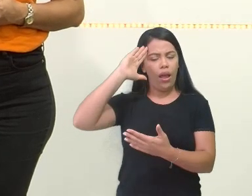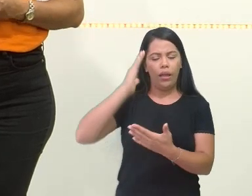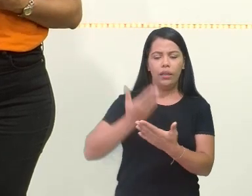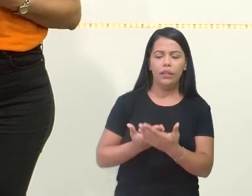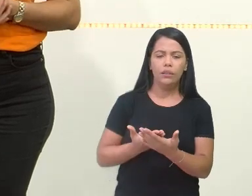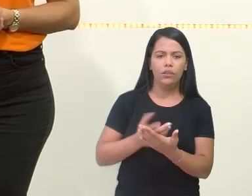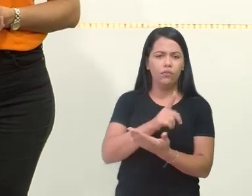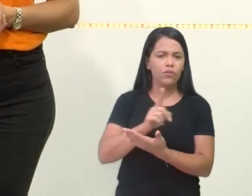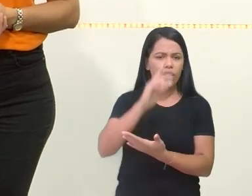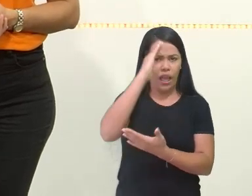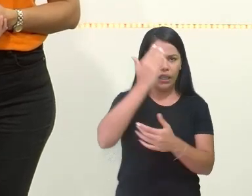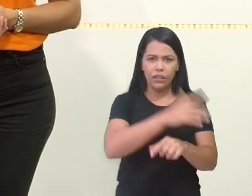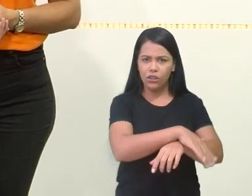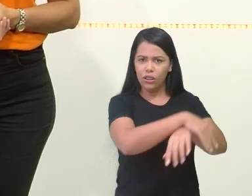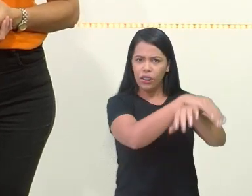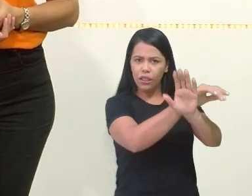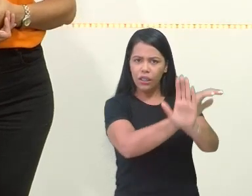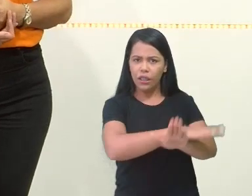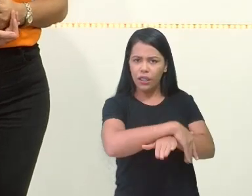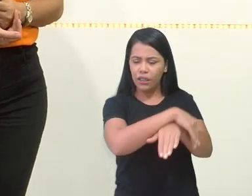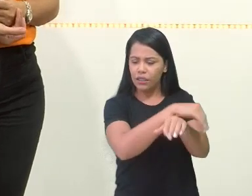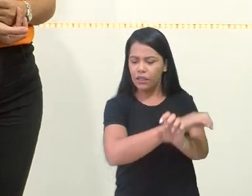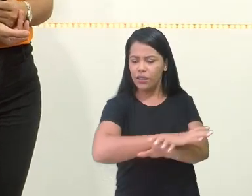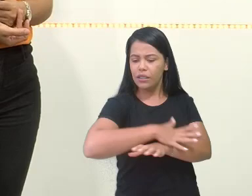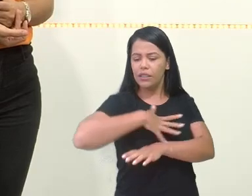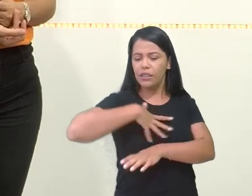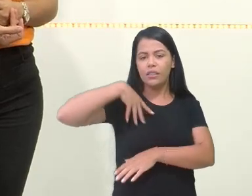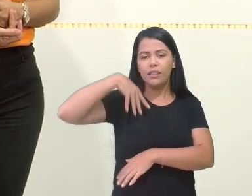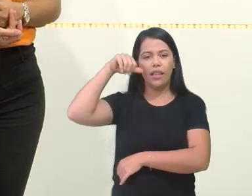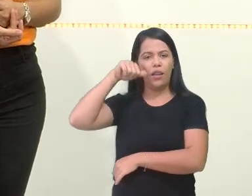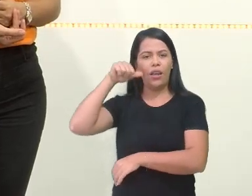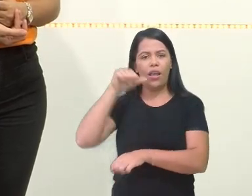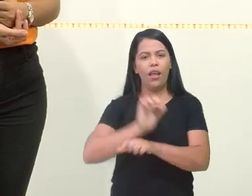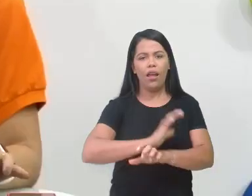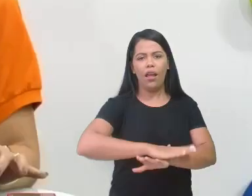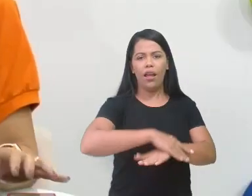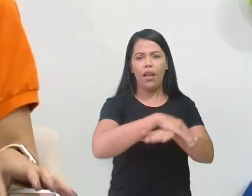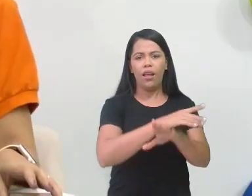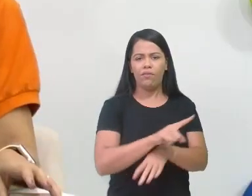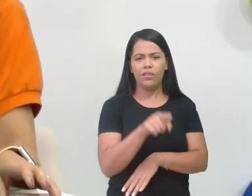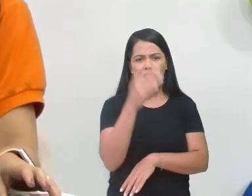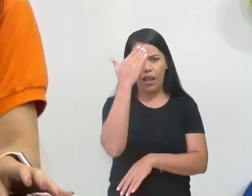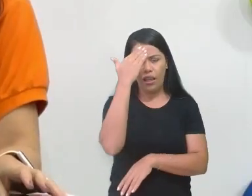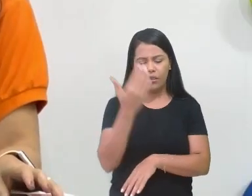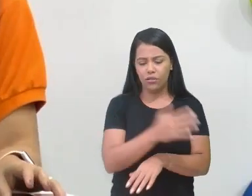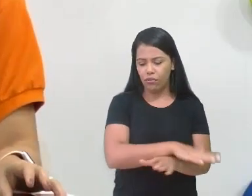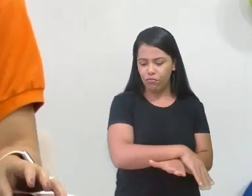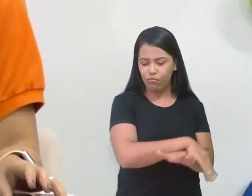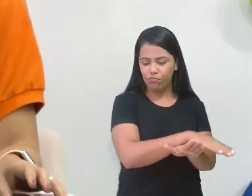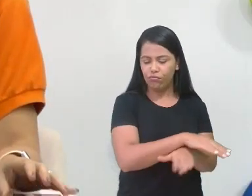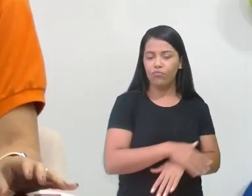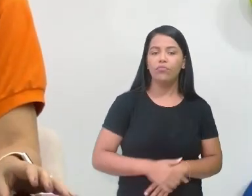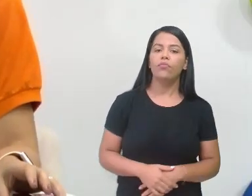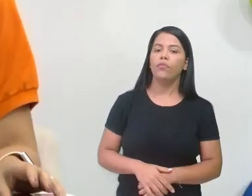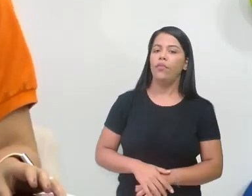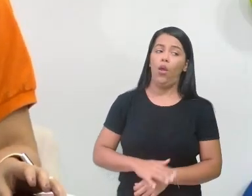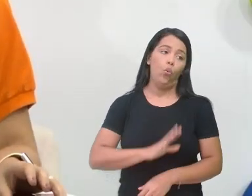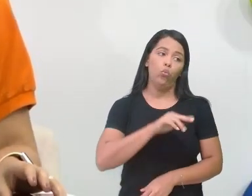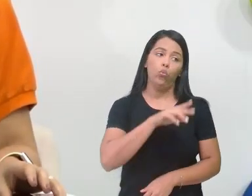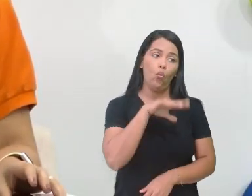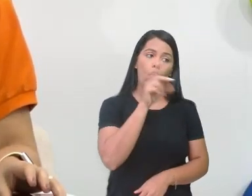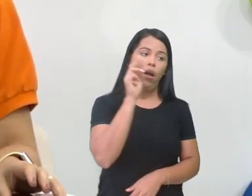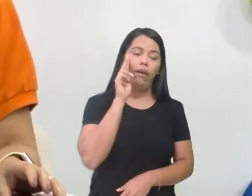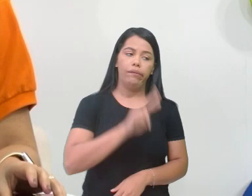sereia? Ô, professora Kátia, me diga, você acha que existe sereia? Eu nunca vi, né, sereia, então eu